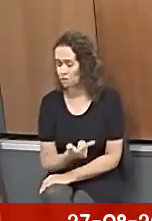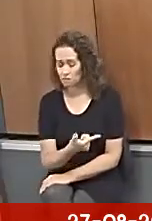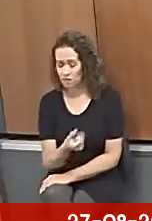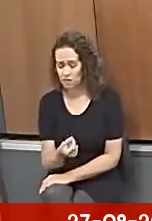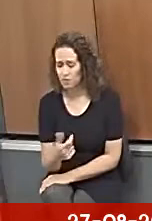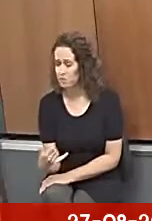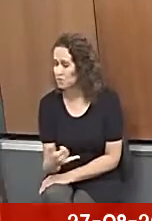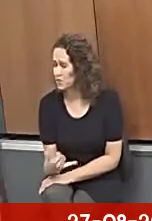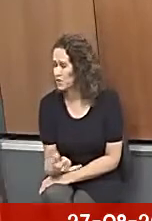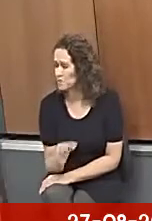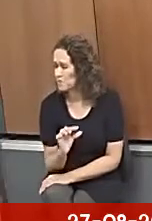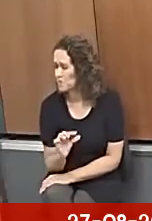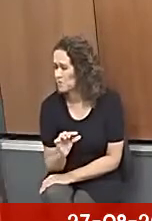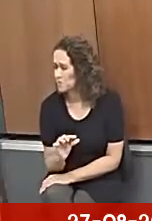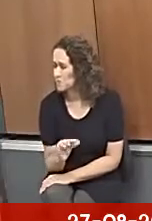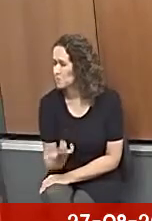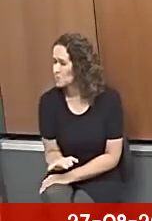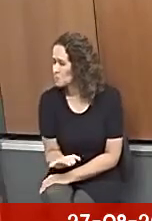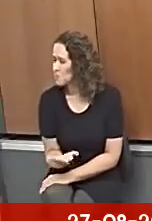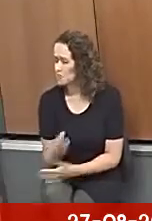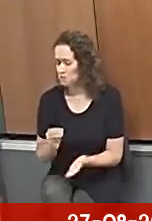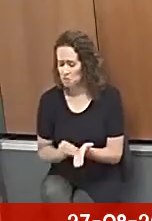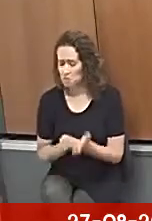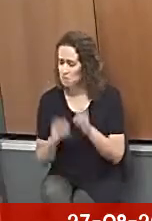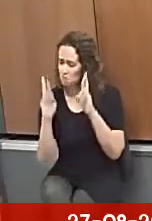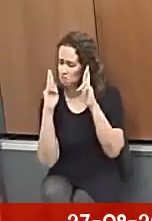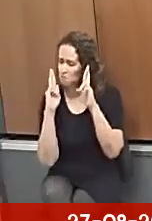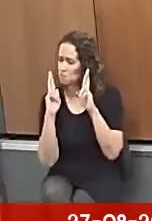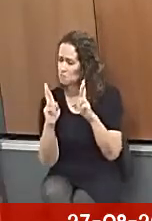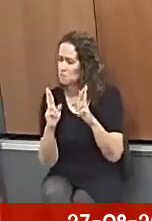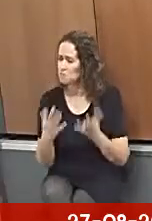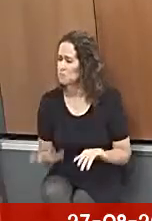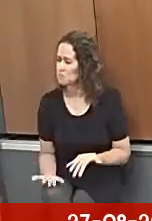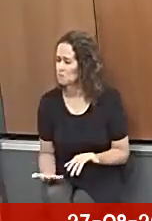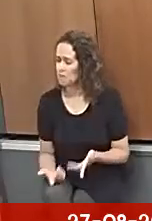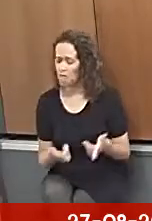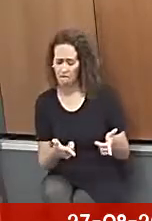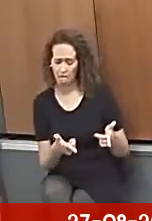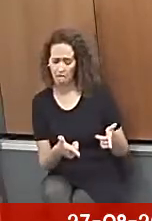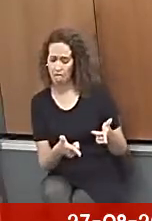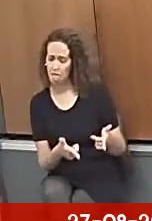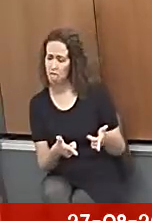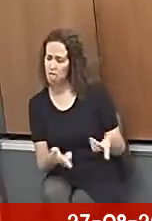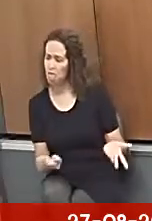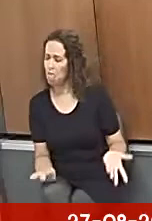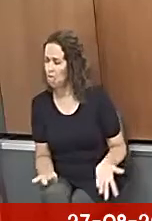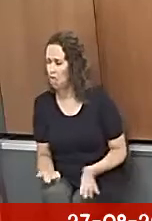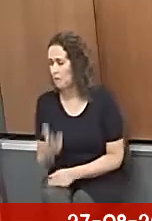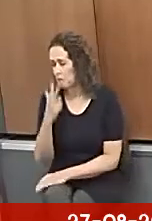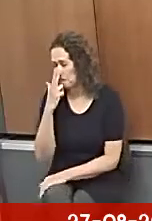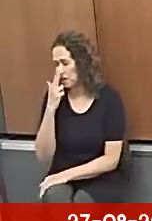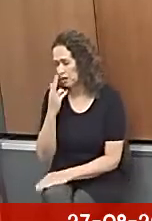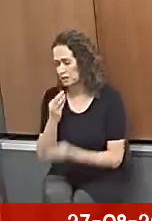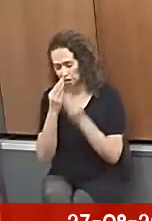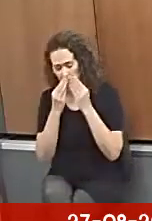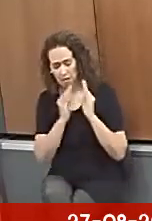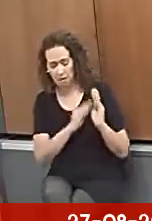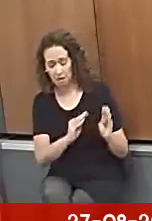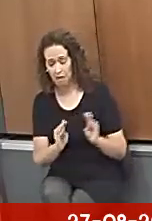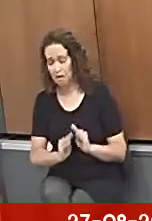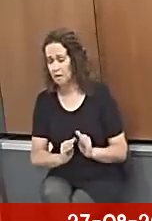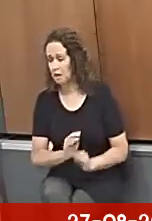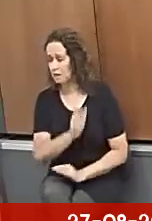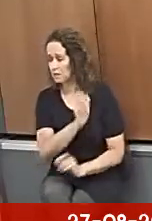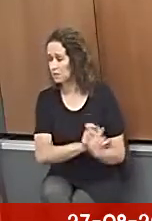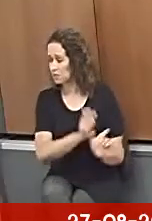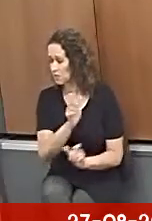mínimo é indigno é chacota é escárnio com o torcedor portador de deficiência